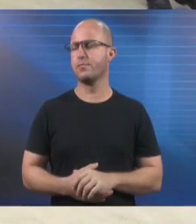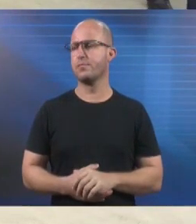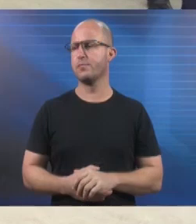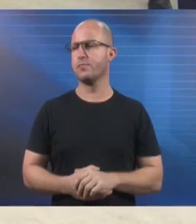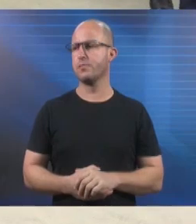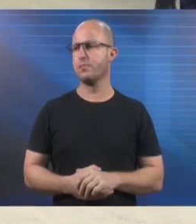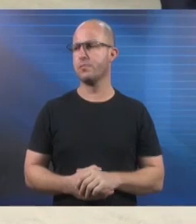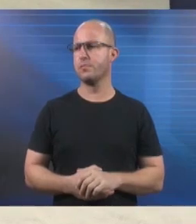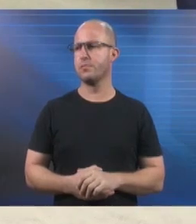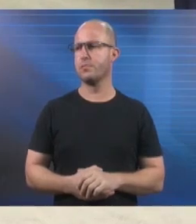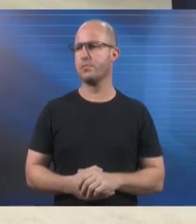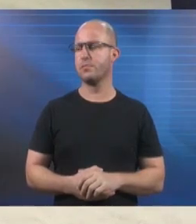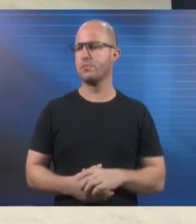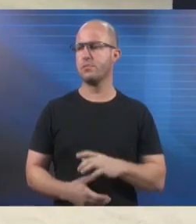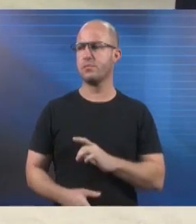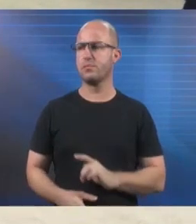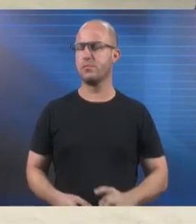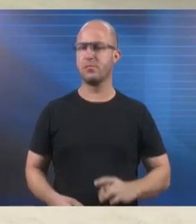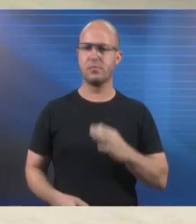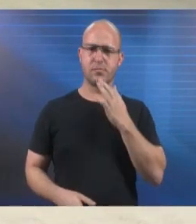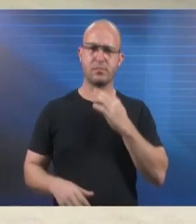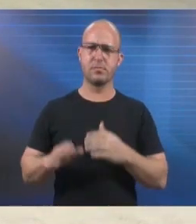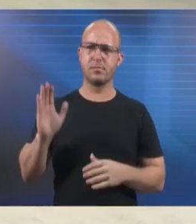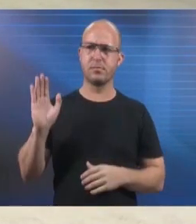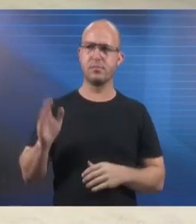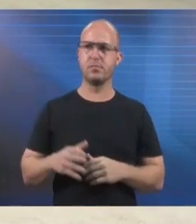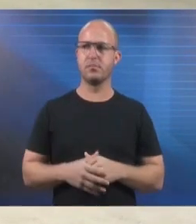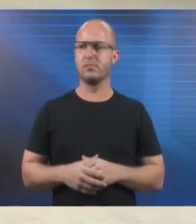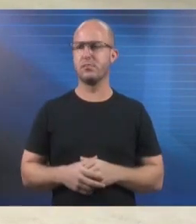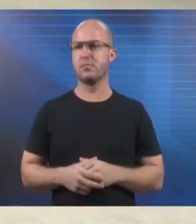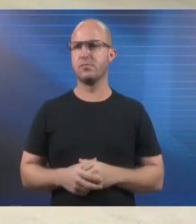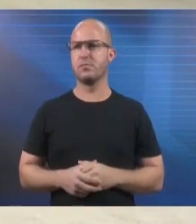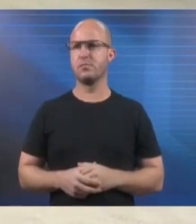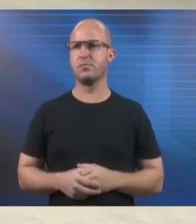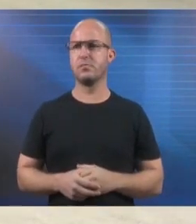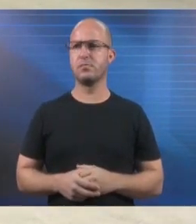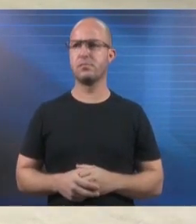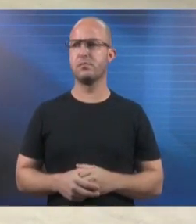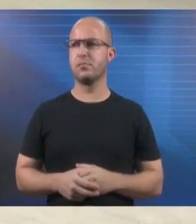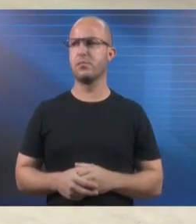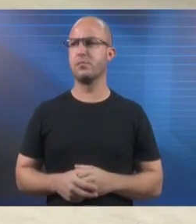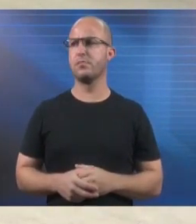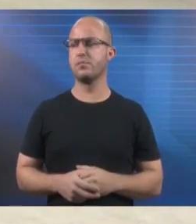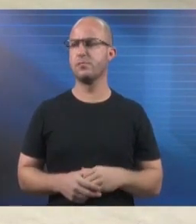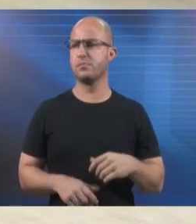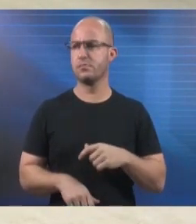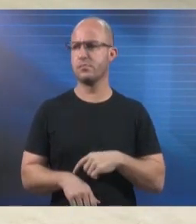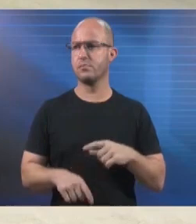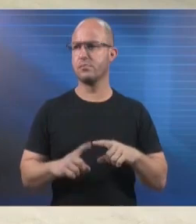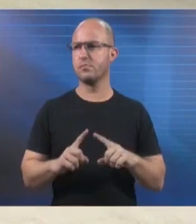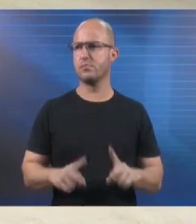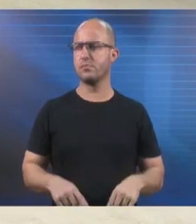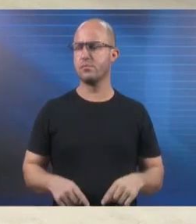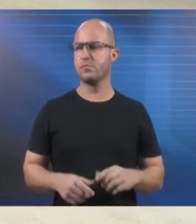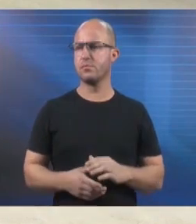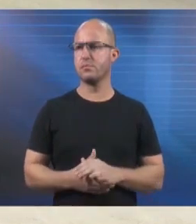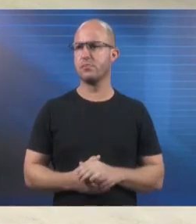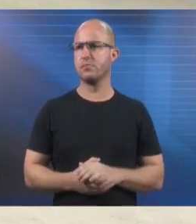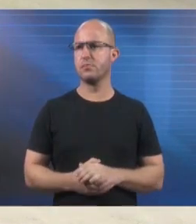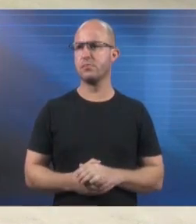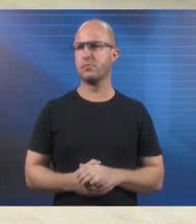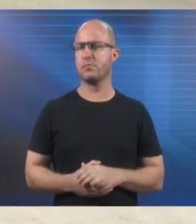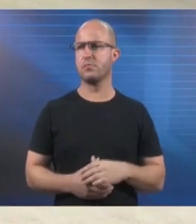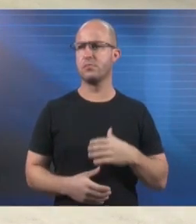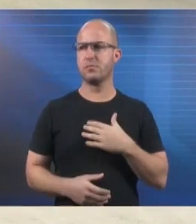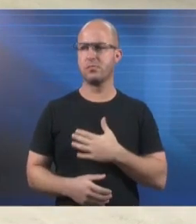palavra Deputado Francisco pela ordem Estamos nos horários das proposições Deputado Oi senhora Presidente